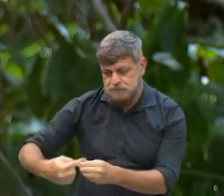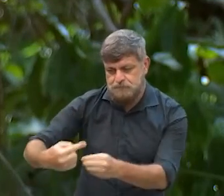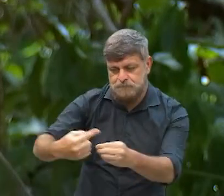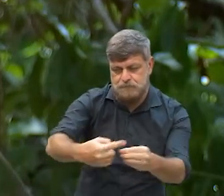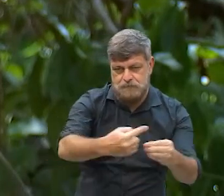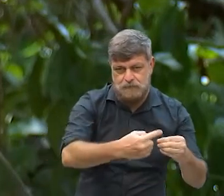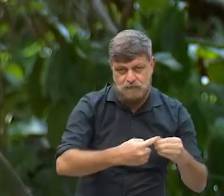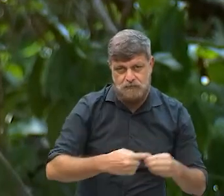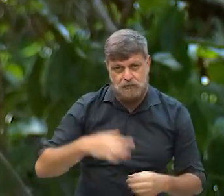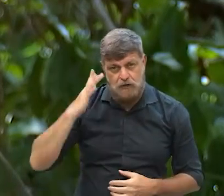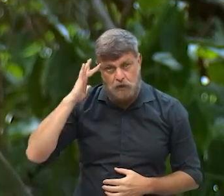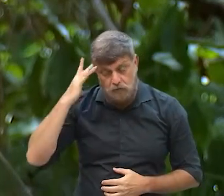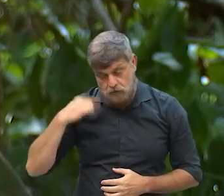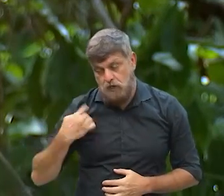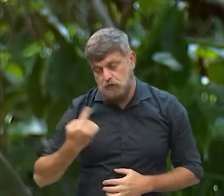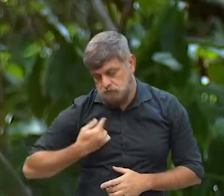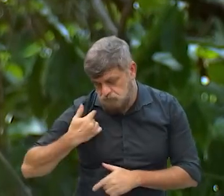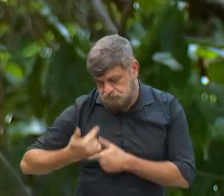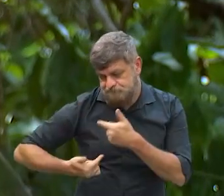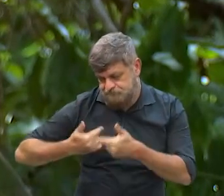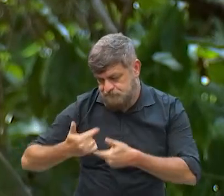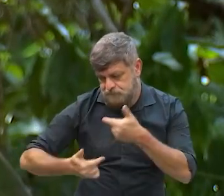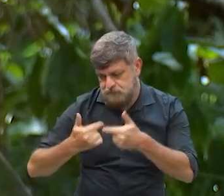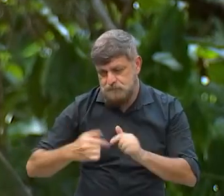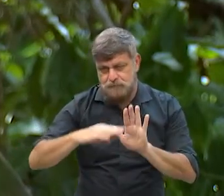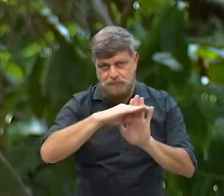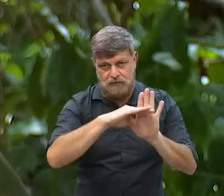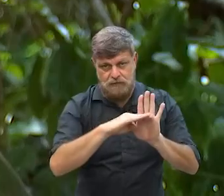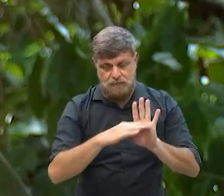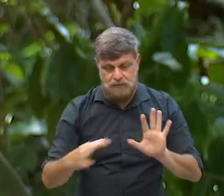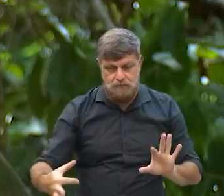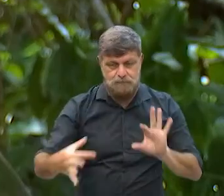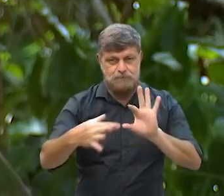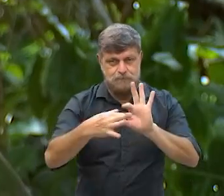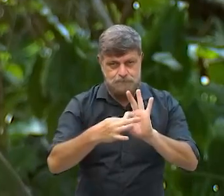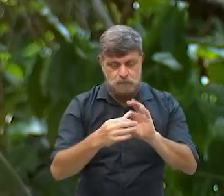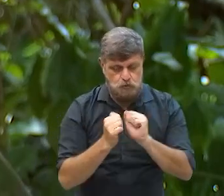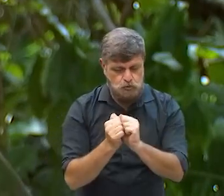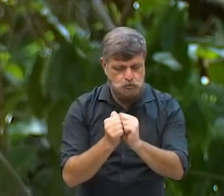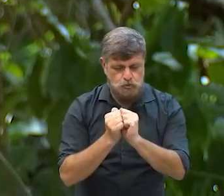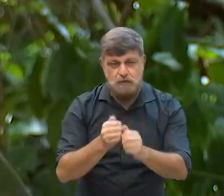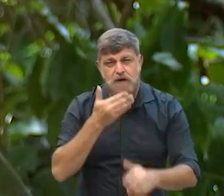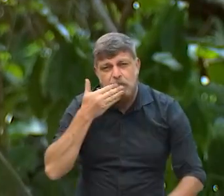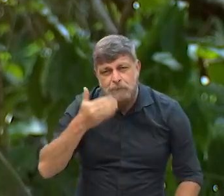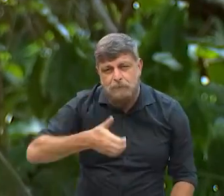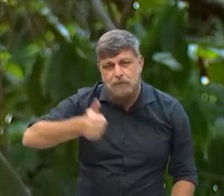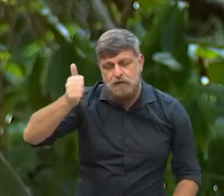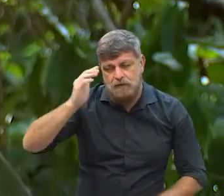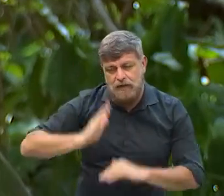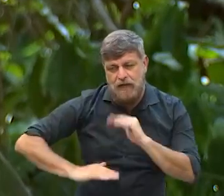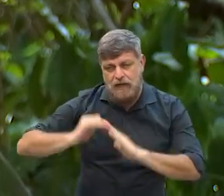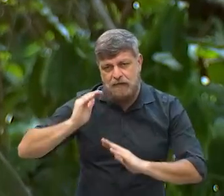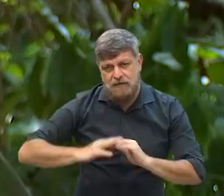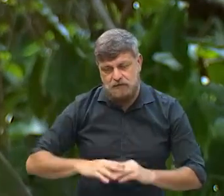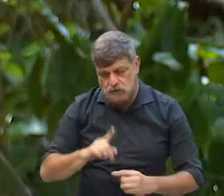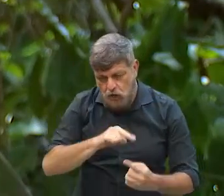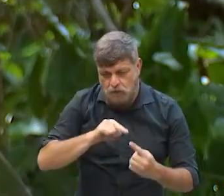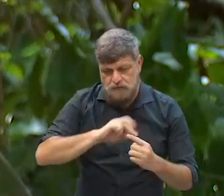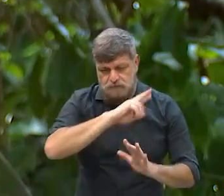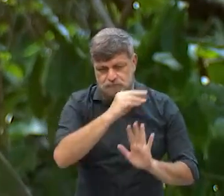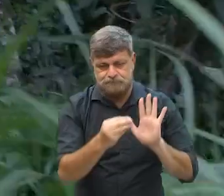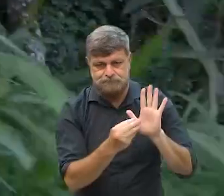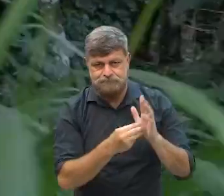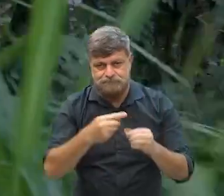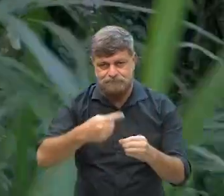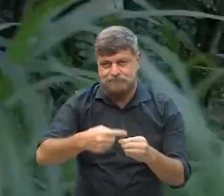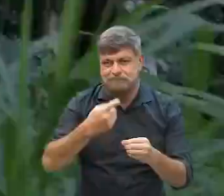Então, eu vejo que a gente tem trabalhado aí num plano juntos para melhorar aí todas as nossas ações de preservação da nossa